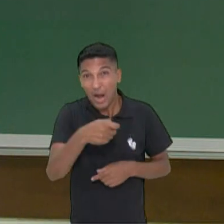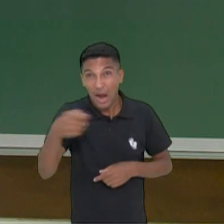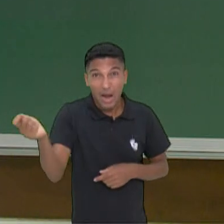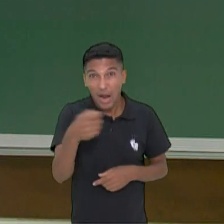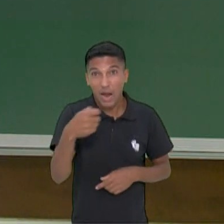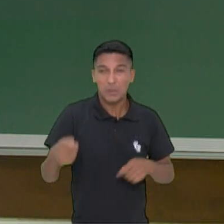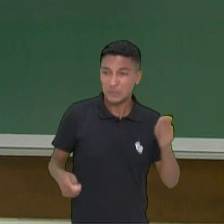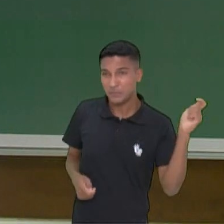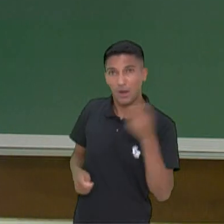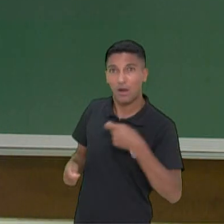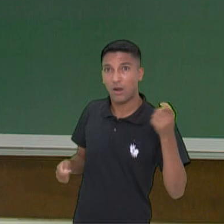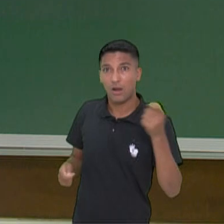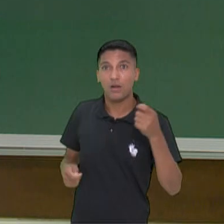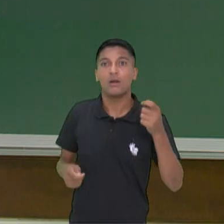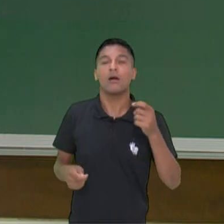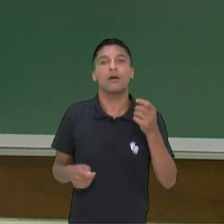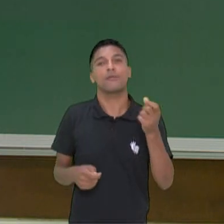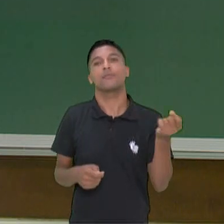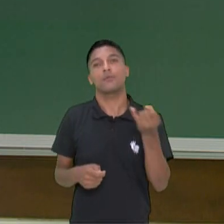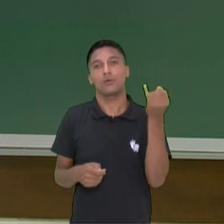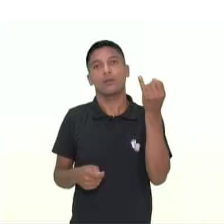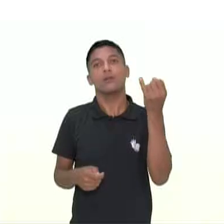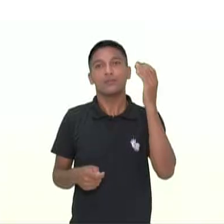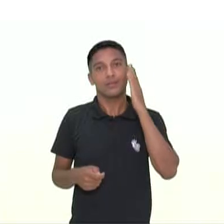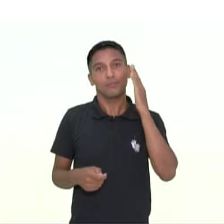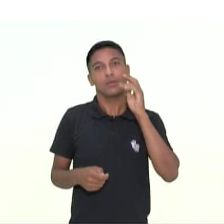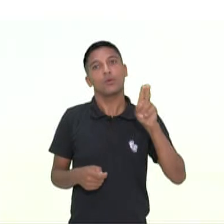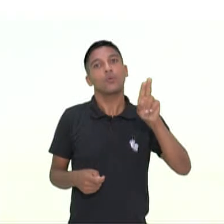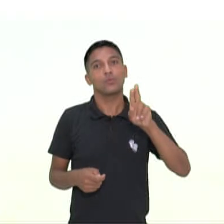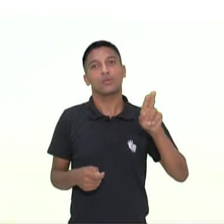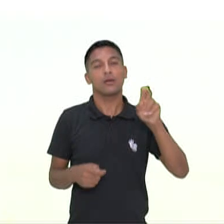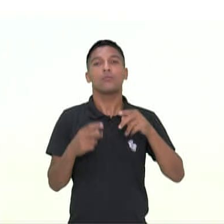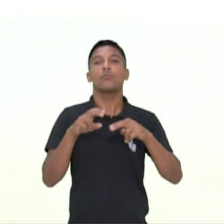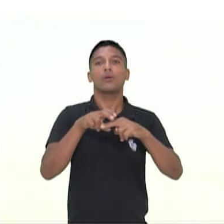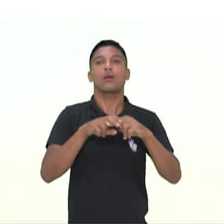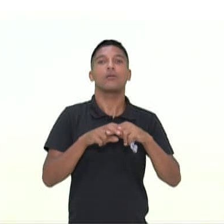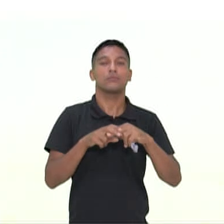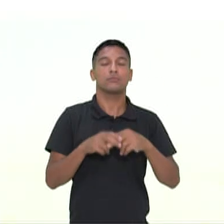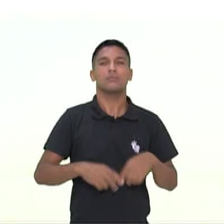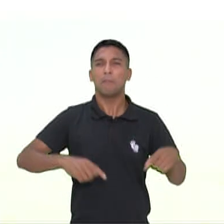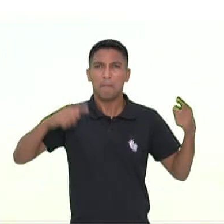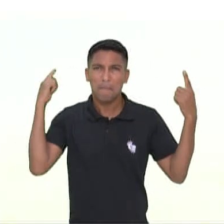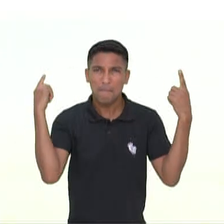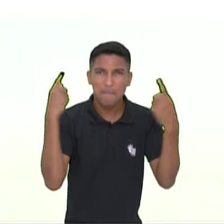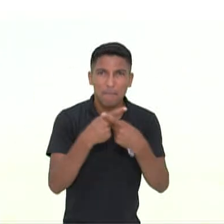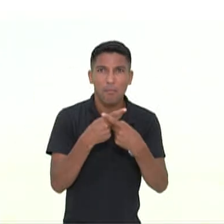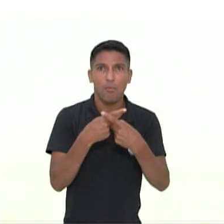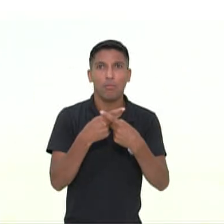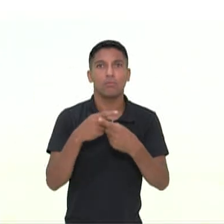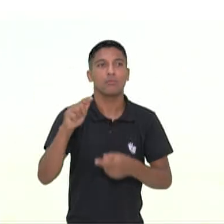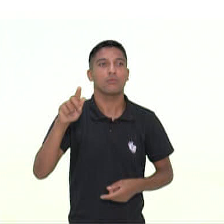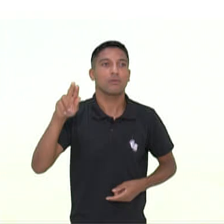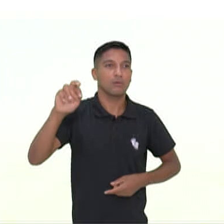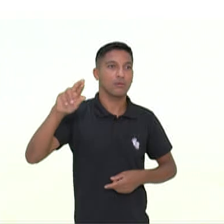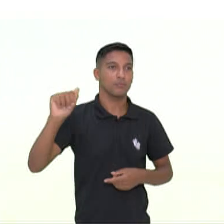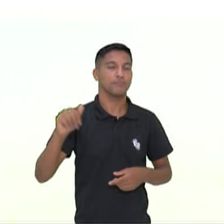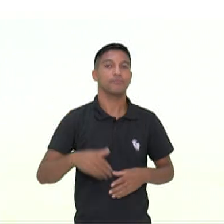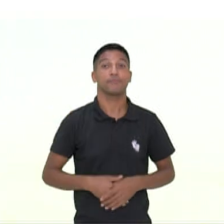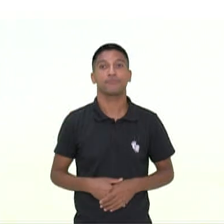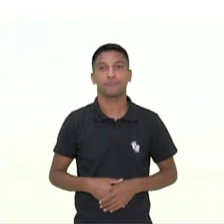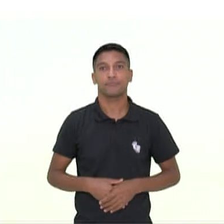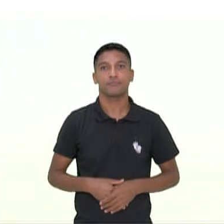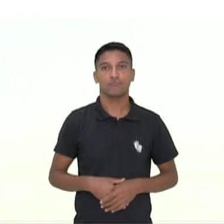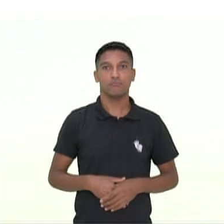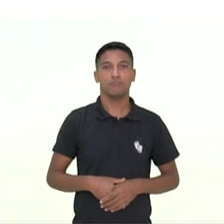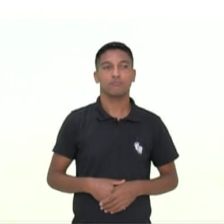espada né e atualmente existe apenas a esgrima esportiva sendo esta